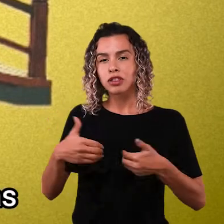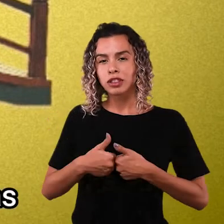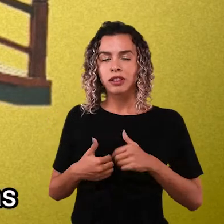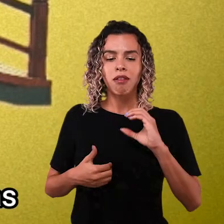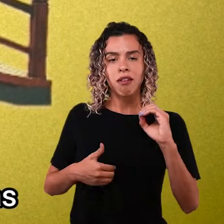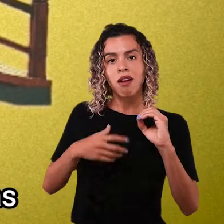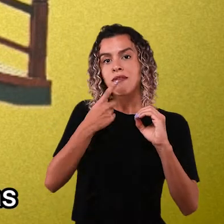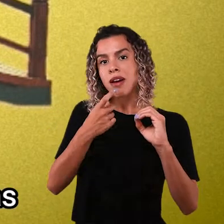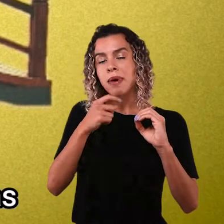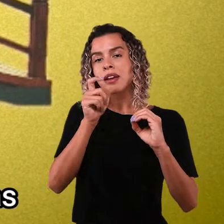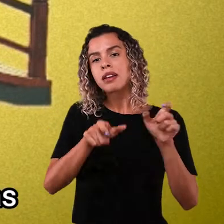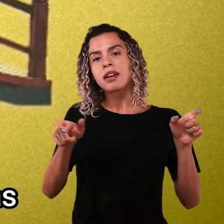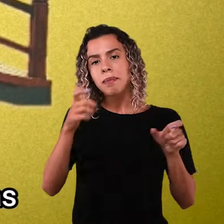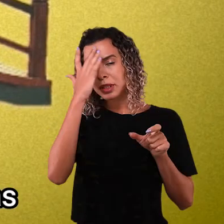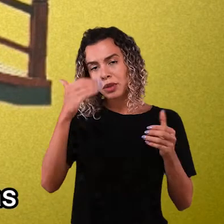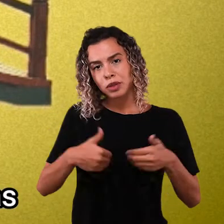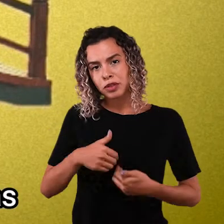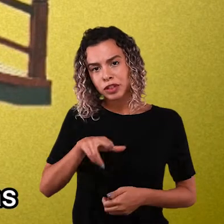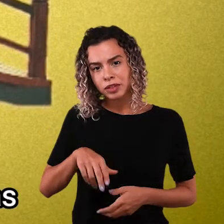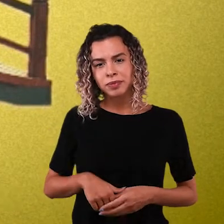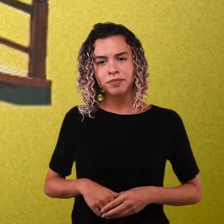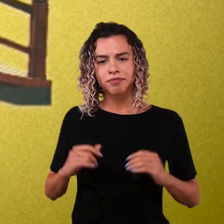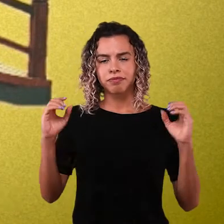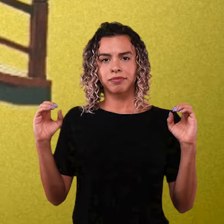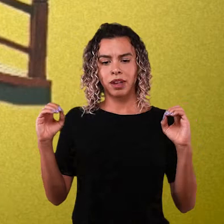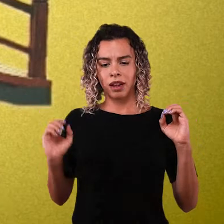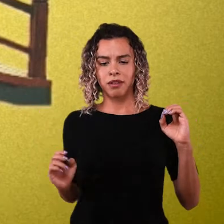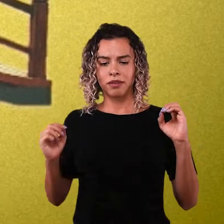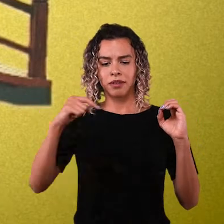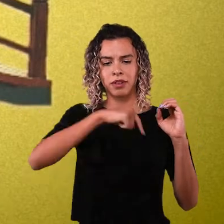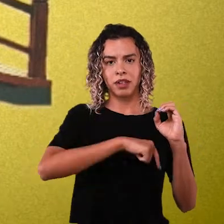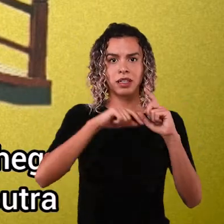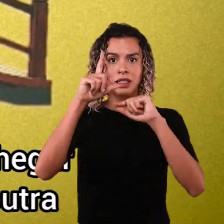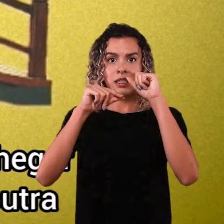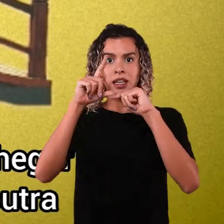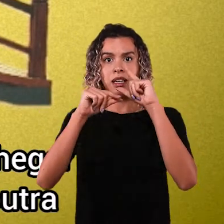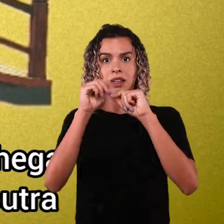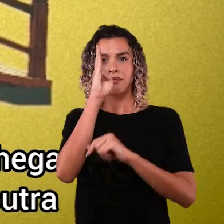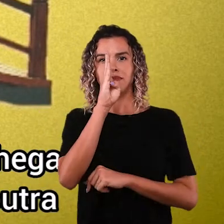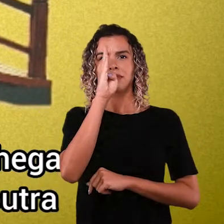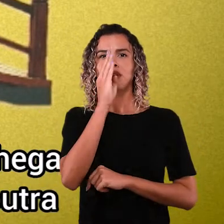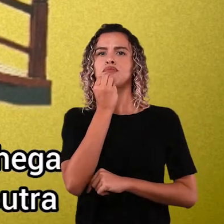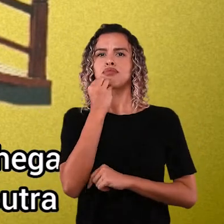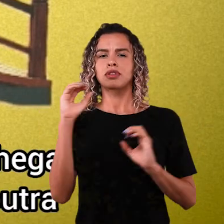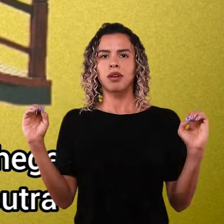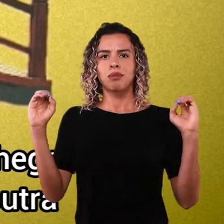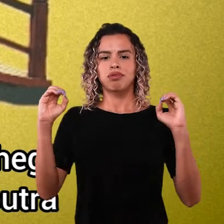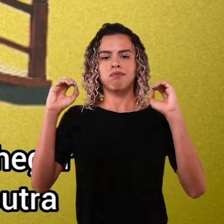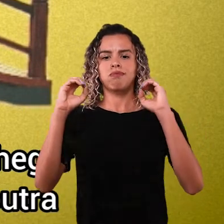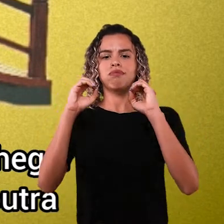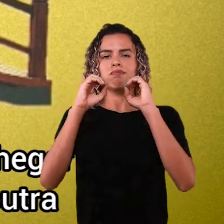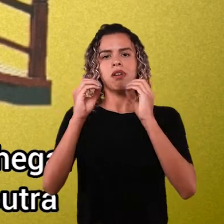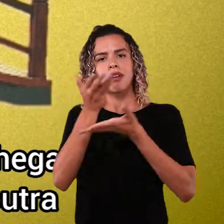esfera vermelha, que representa as pessoas que não são autistas. No meio dessa ponte existe uma estrela. Ela marca o ponto ideal, onde cada esfera